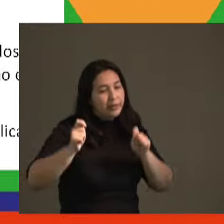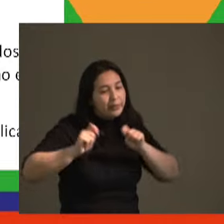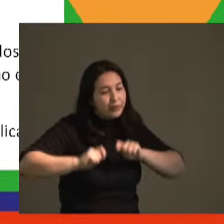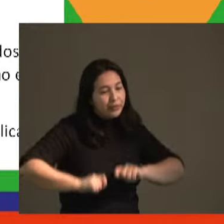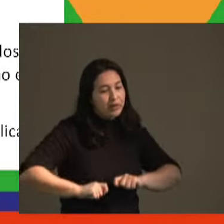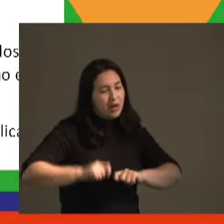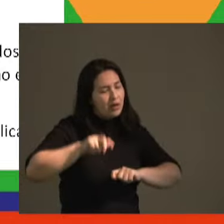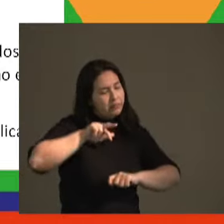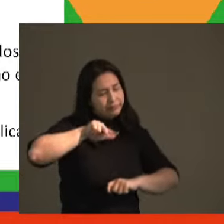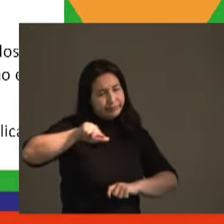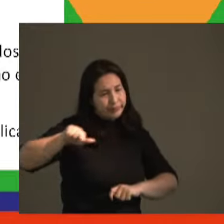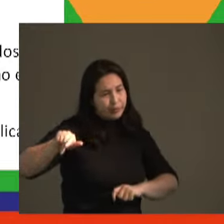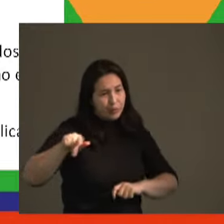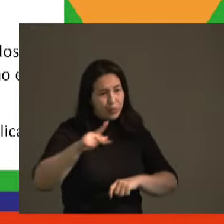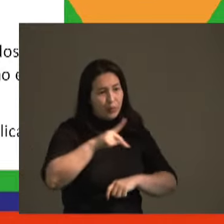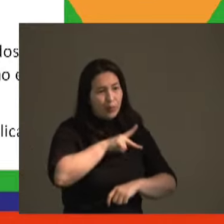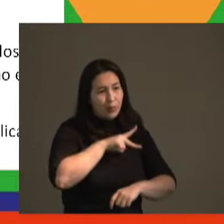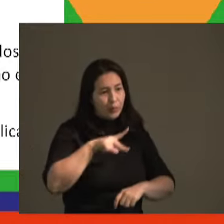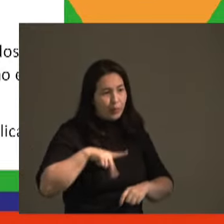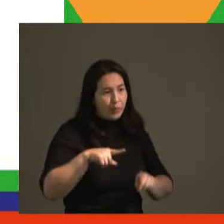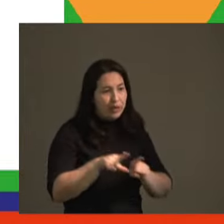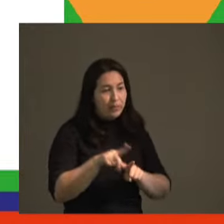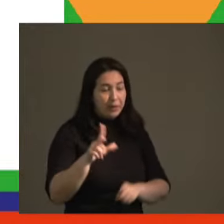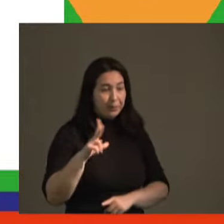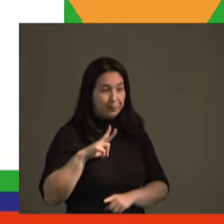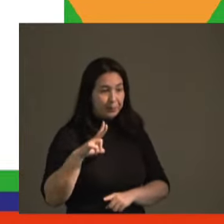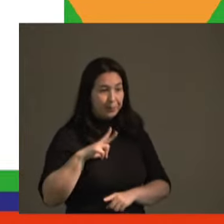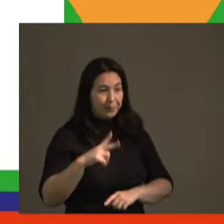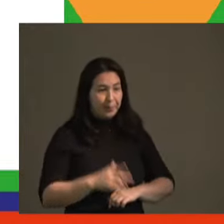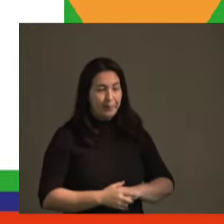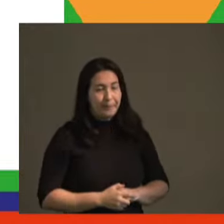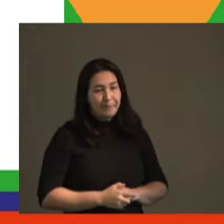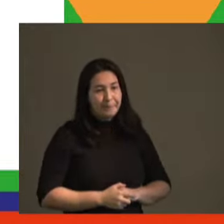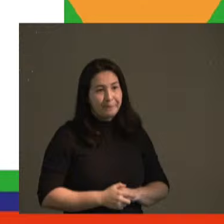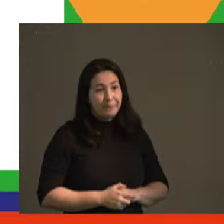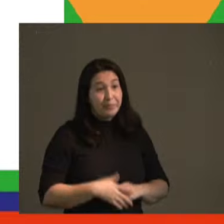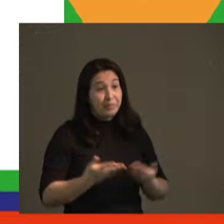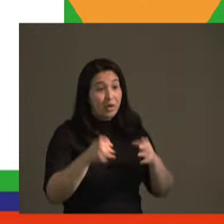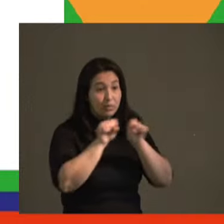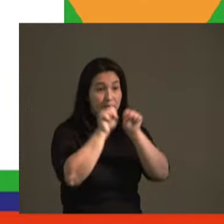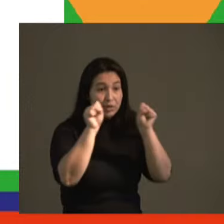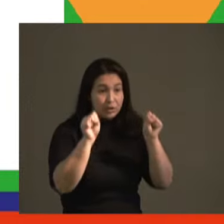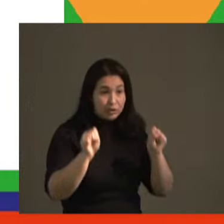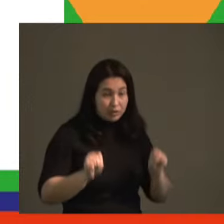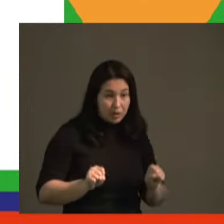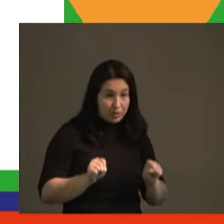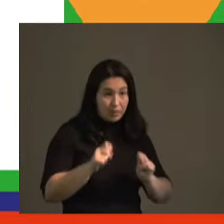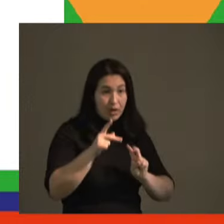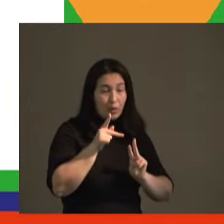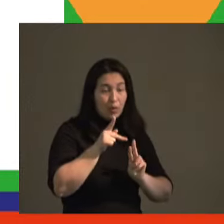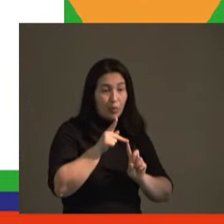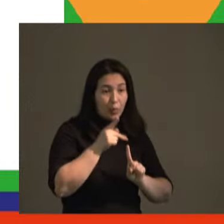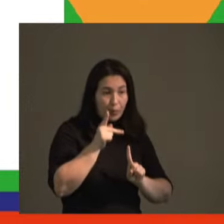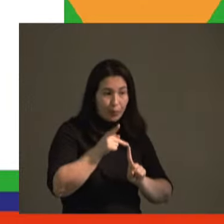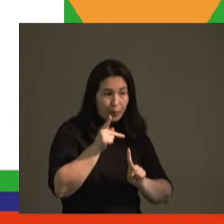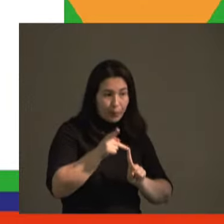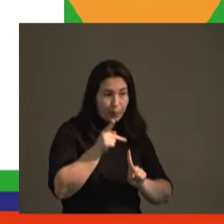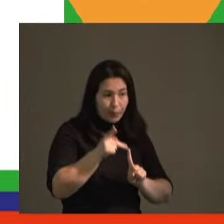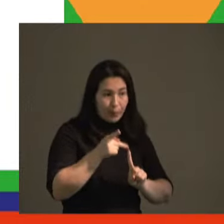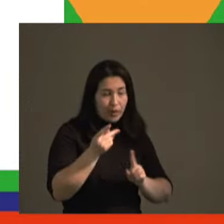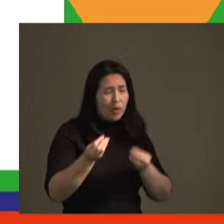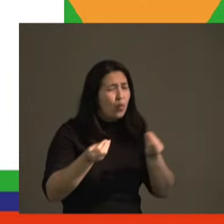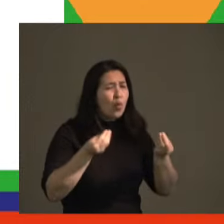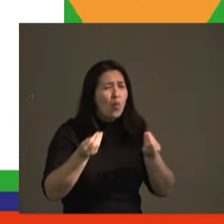e outras entidades públicas e privadas. Então, o sistema de governança do plano, né, como é que ele vai